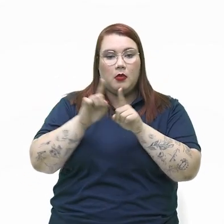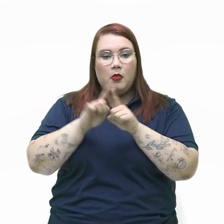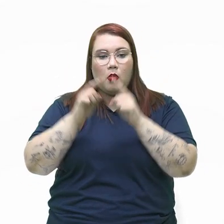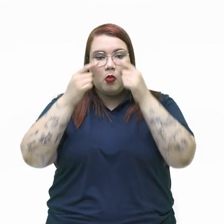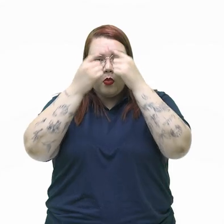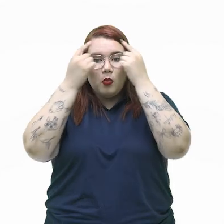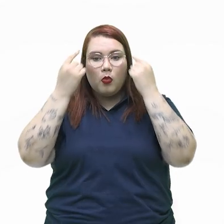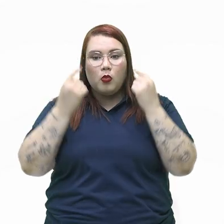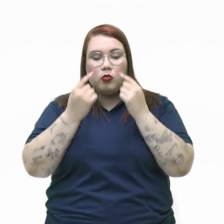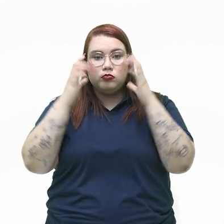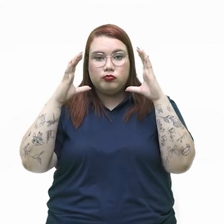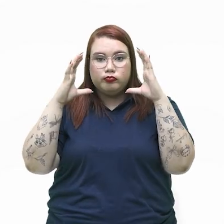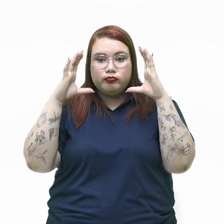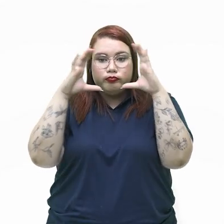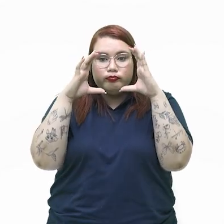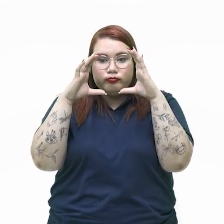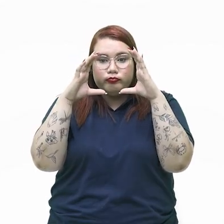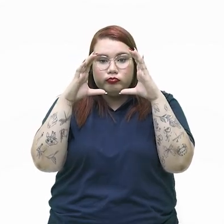arredondado com